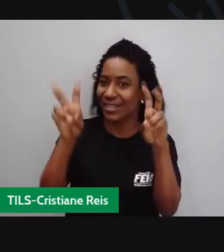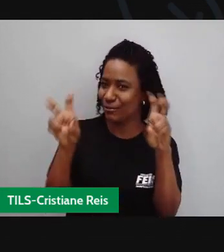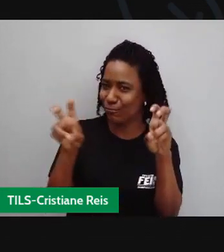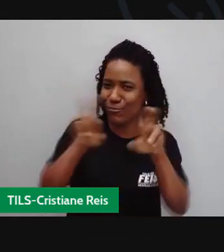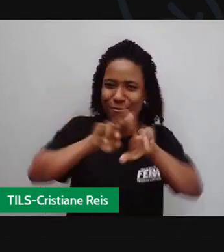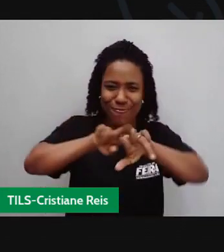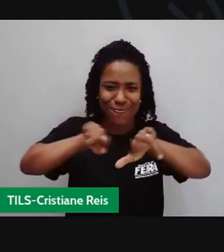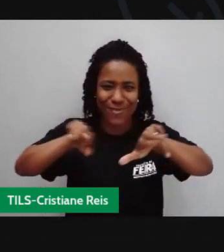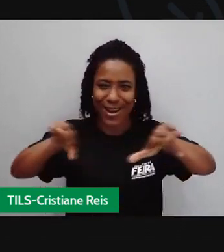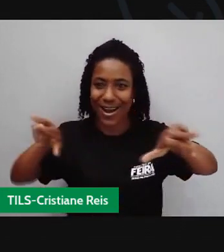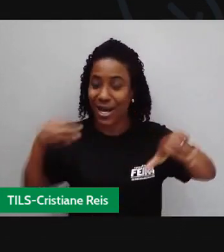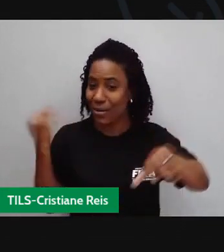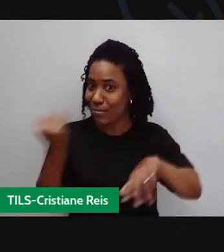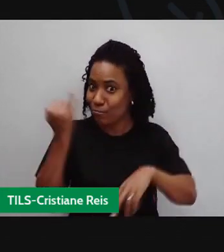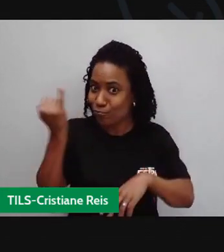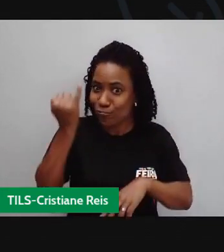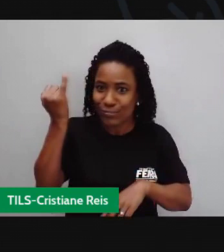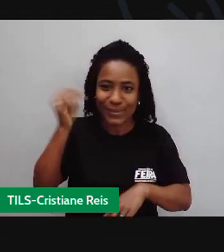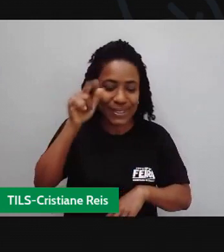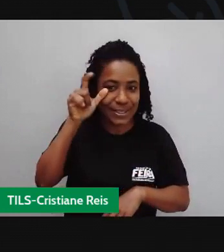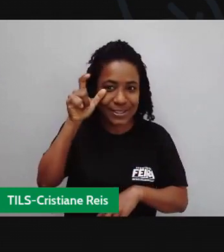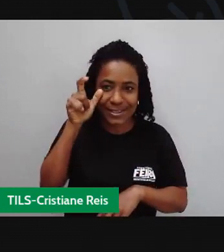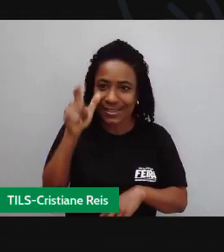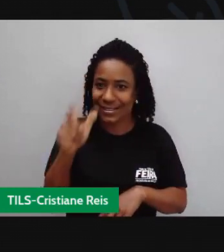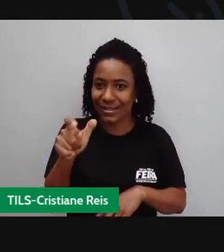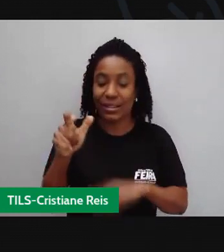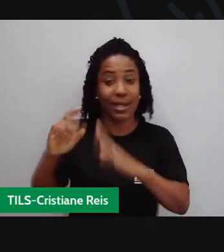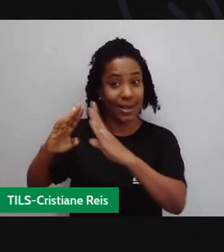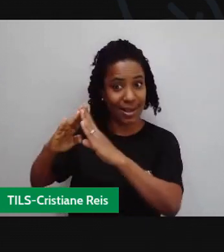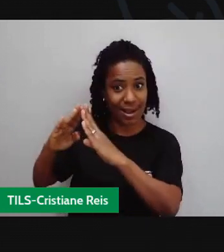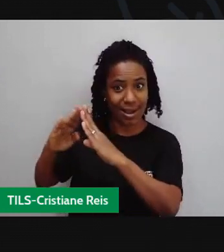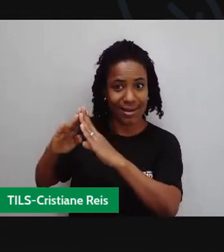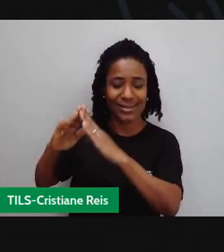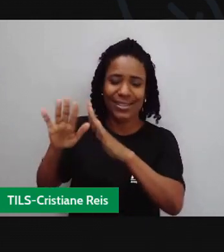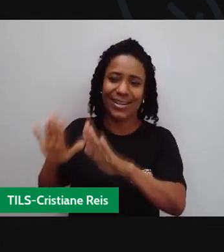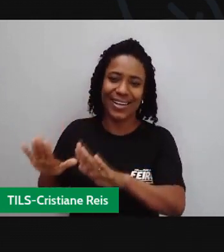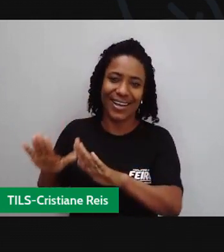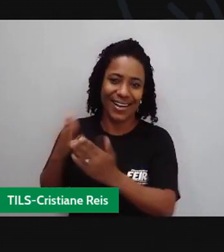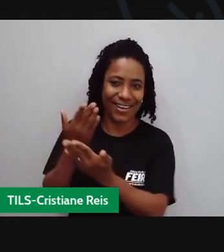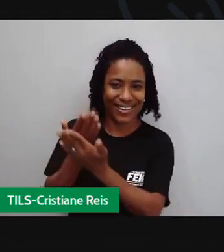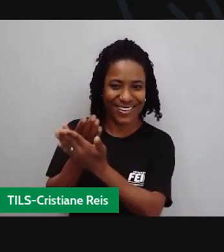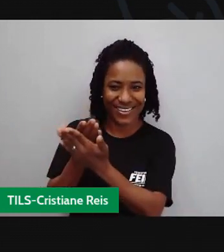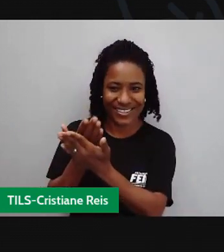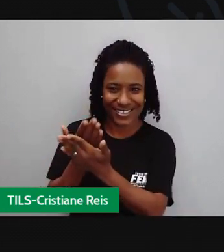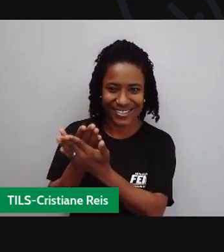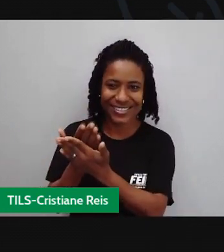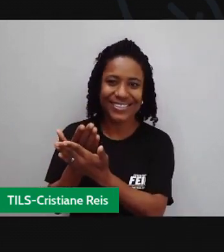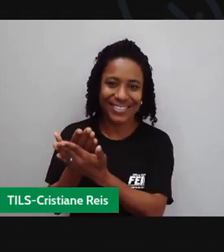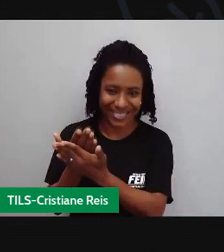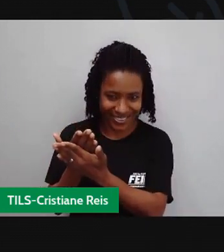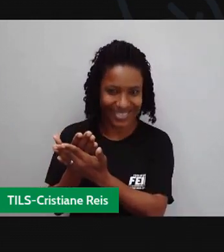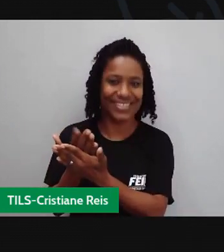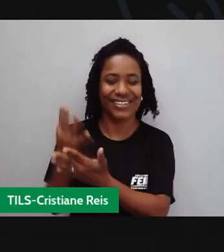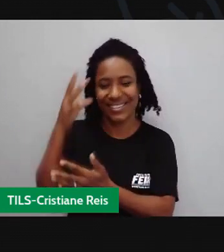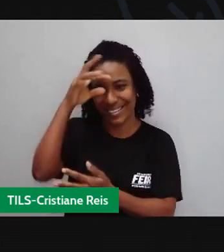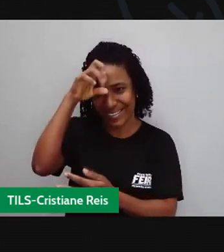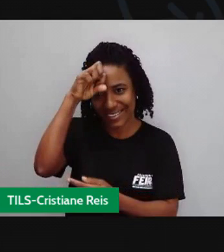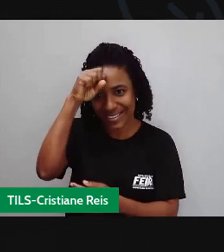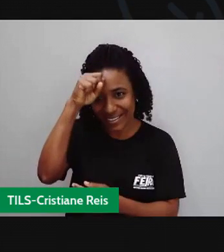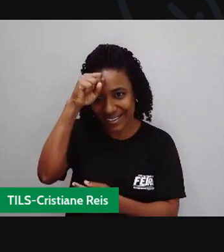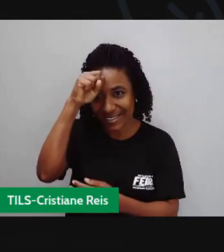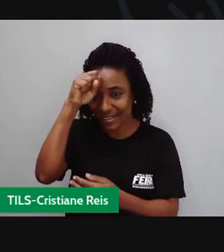seus estudos, realizando as suas atividades. E falando nisso aí é muito importante, não é? Que as atividades aí